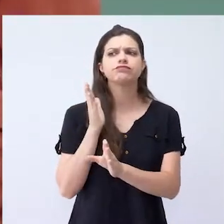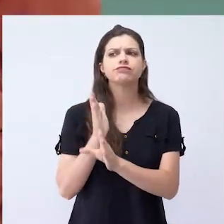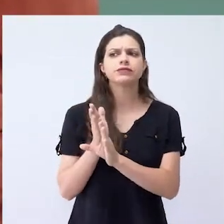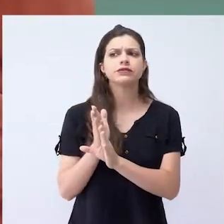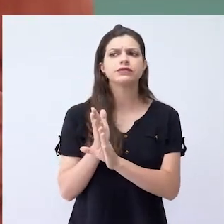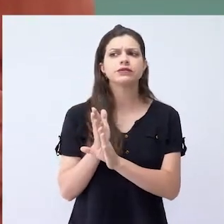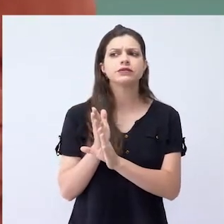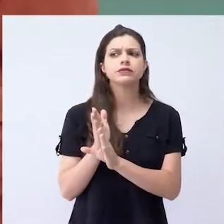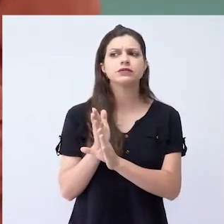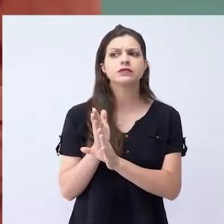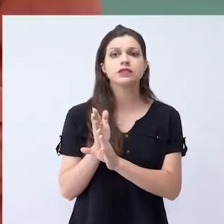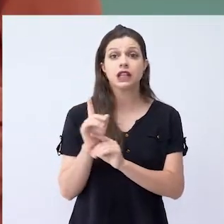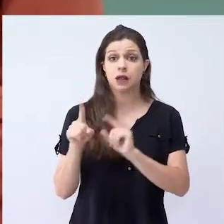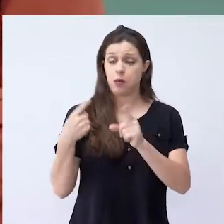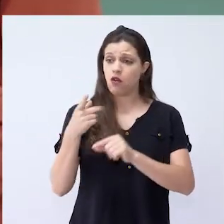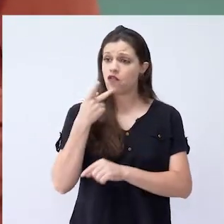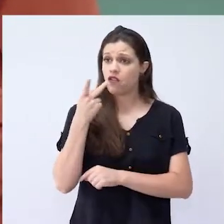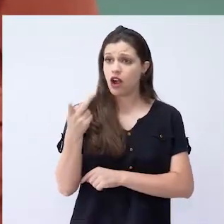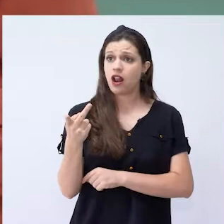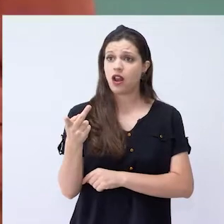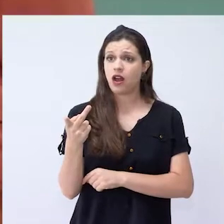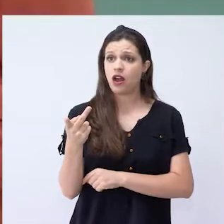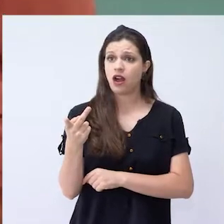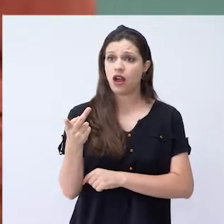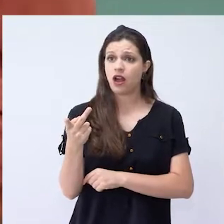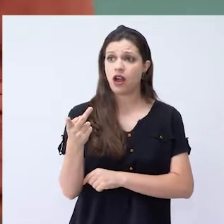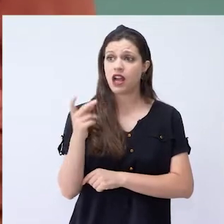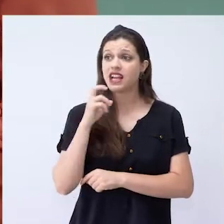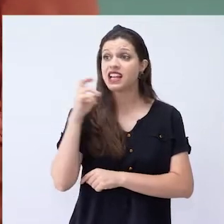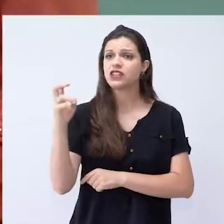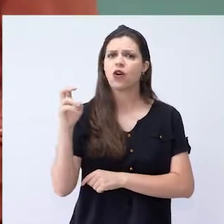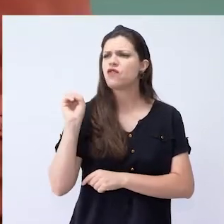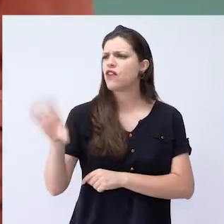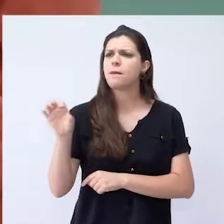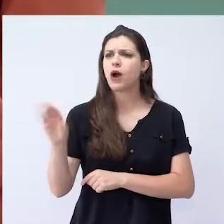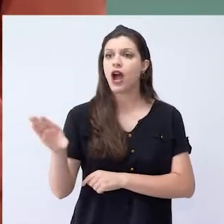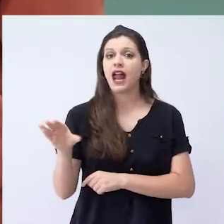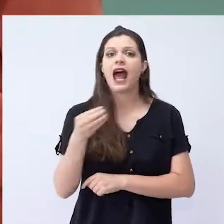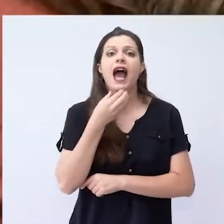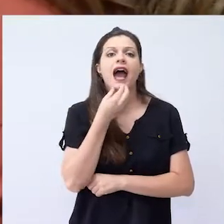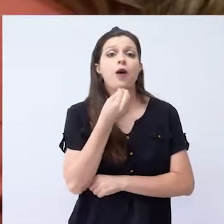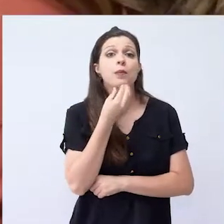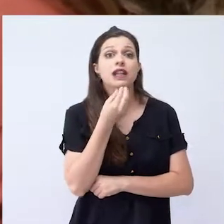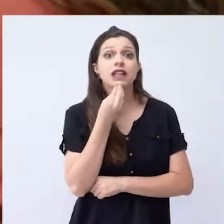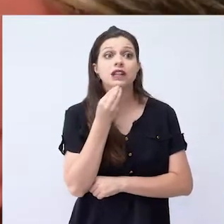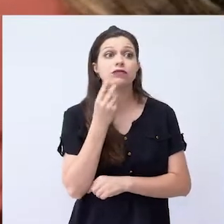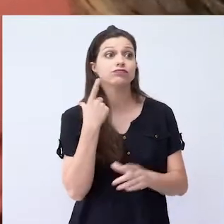verificamos, constatamos, e quando nós nos identificamos, ele gritou para o menino e o menino fugiu.